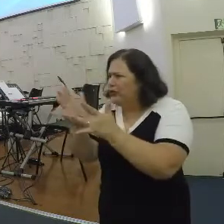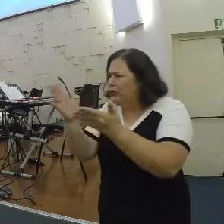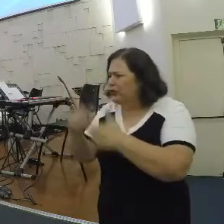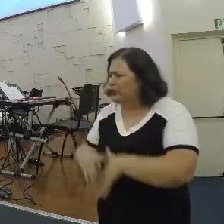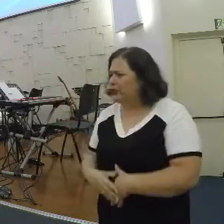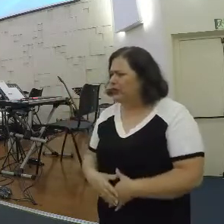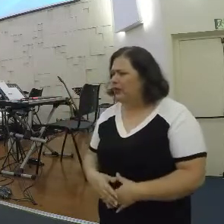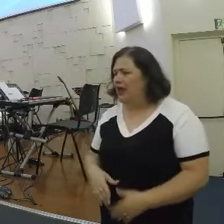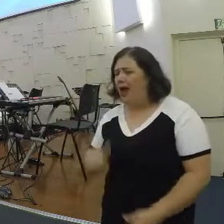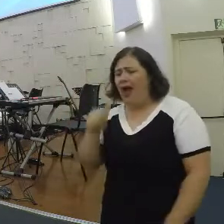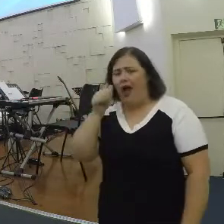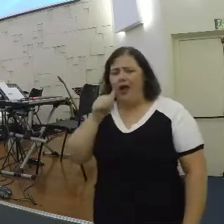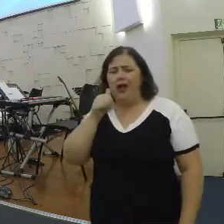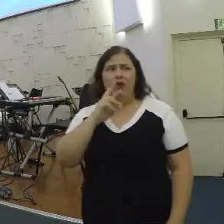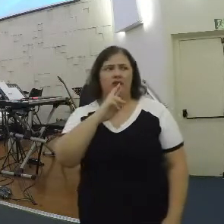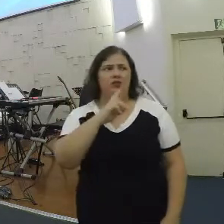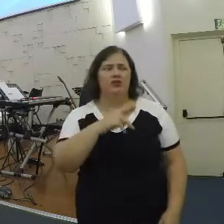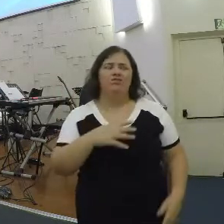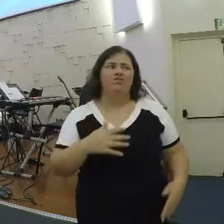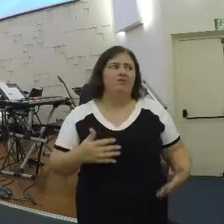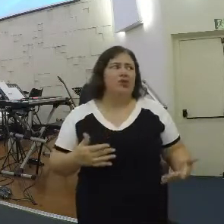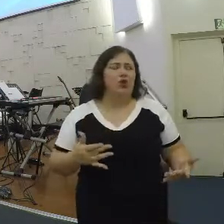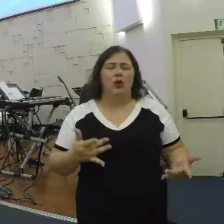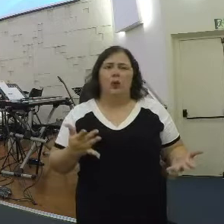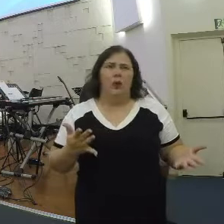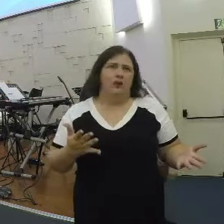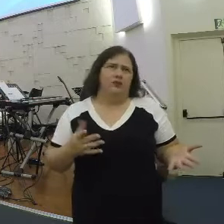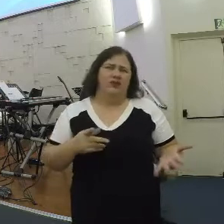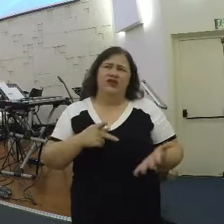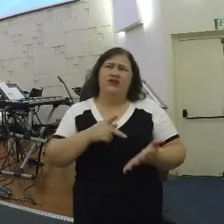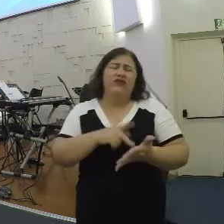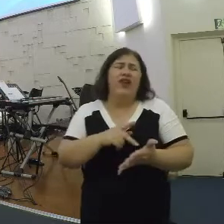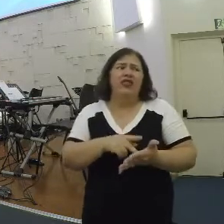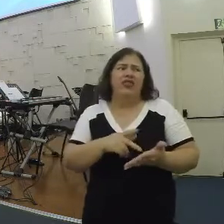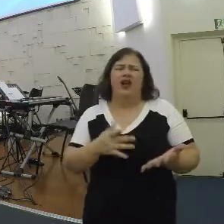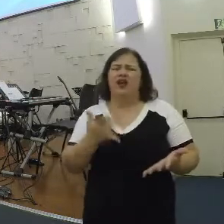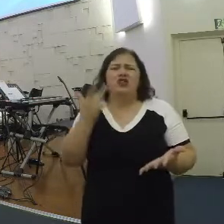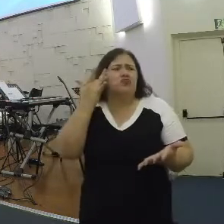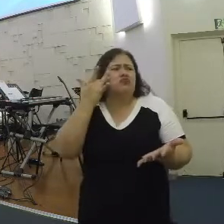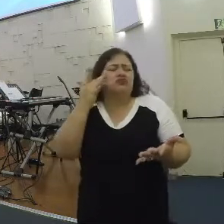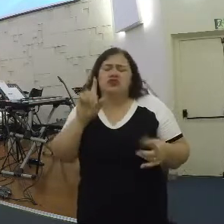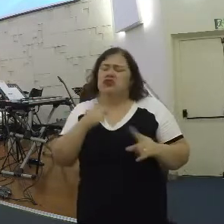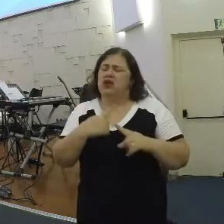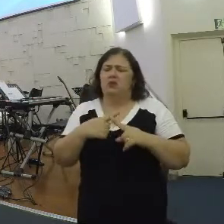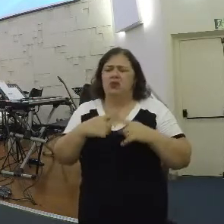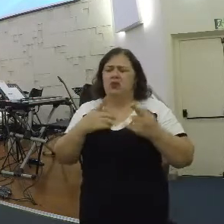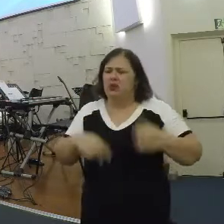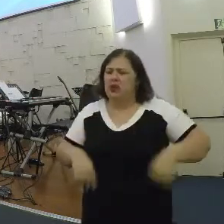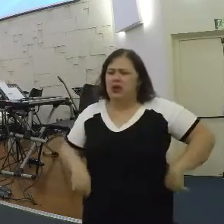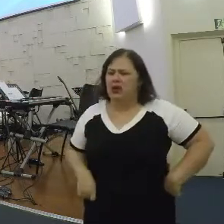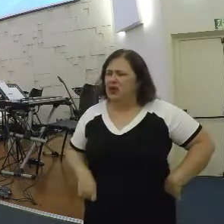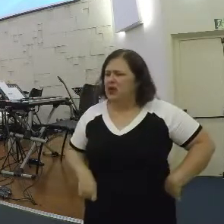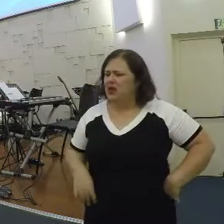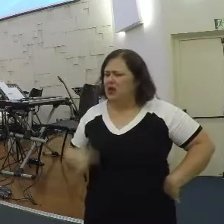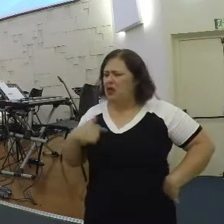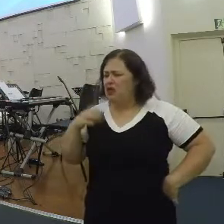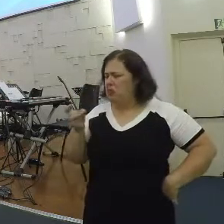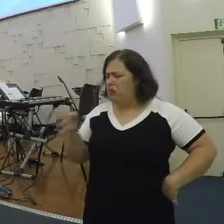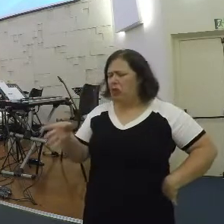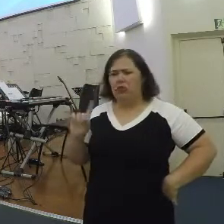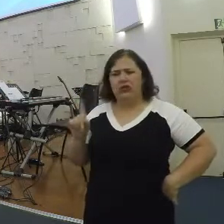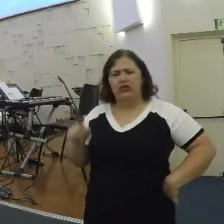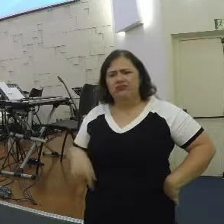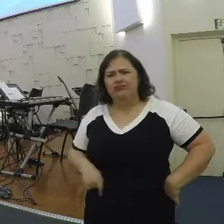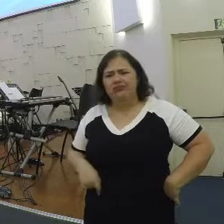eu não sei dizer porquê, mas me fale mais de Cristo. E engraçado, irmãos, que ele começou a levá-la à igreja,